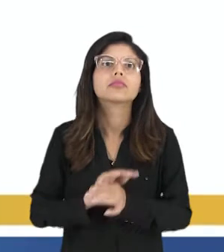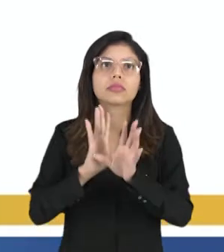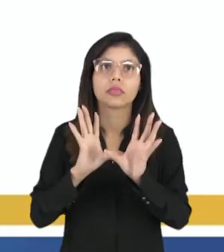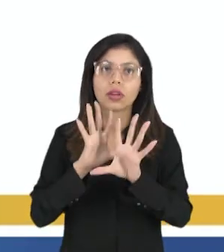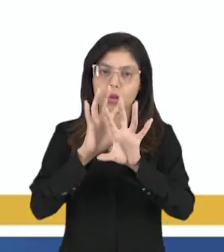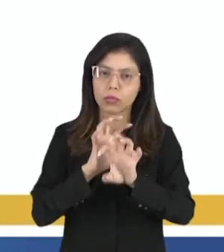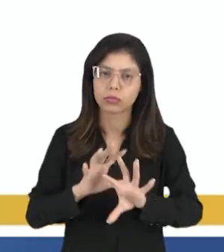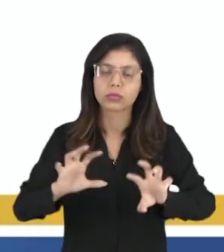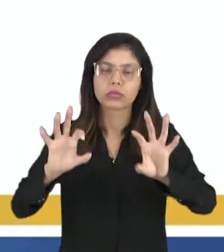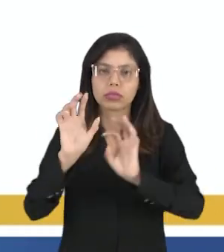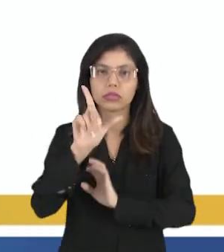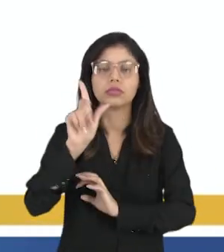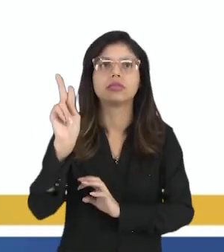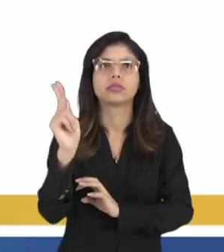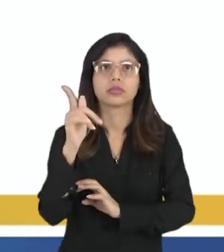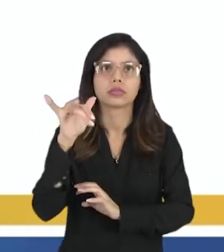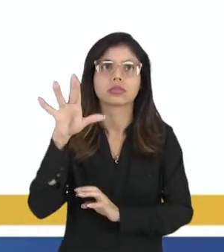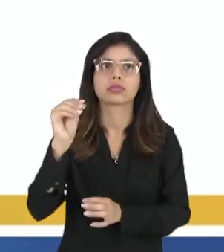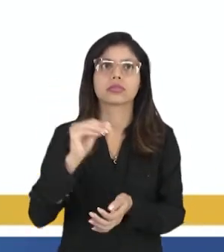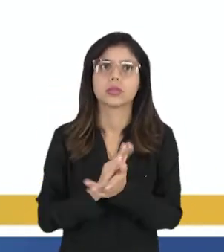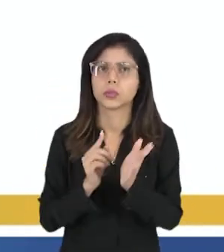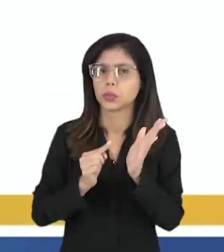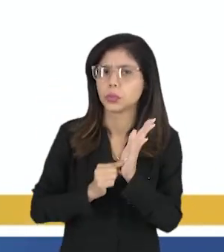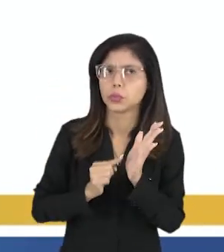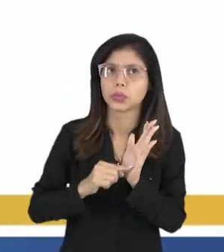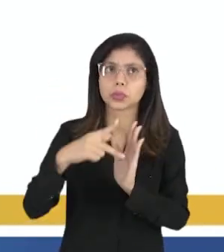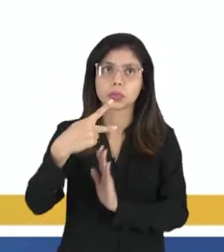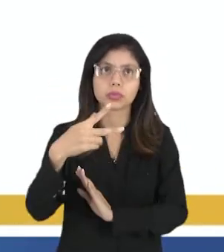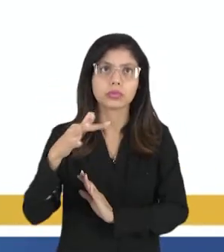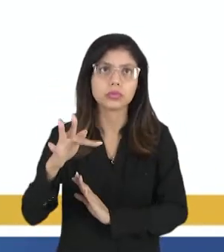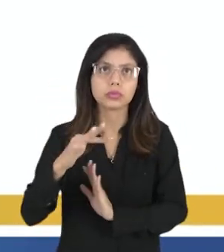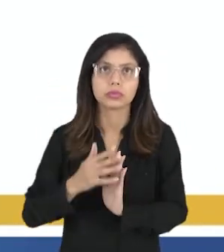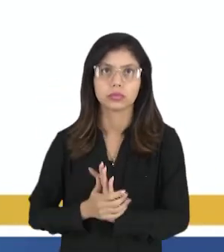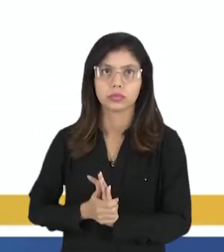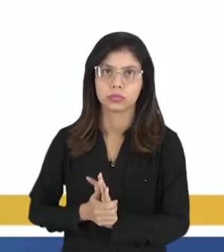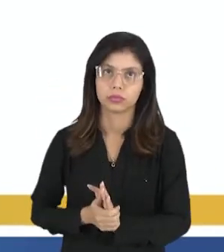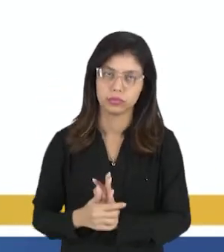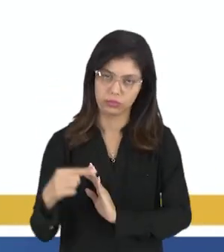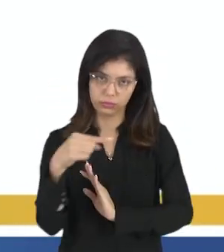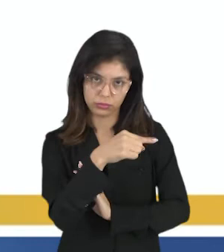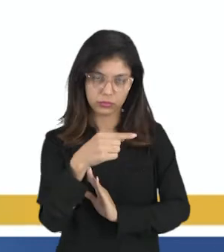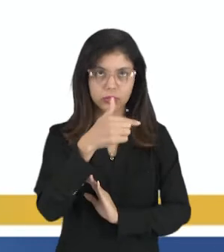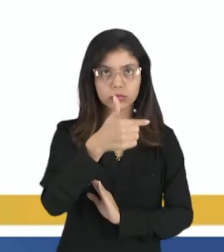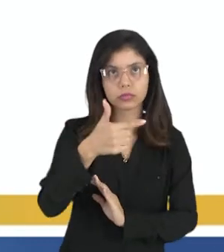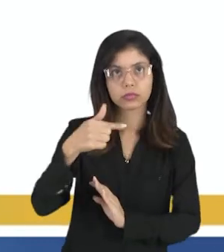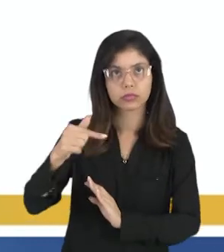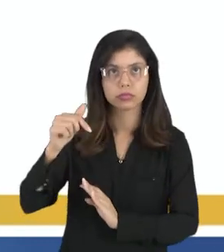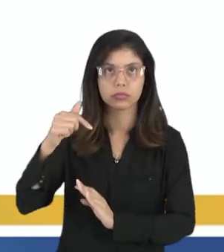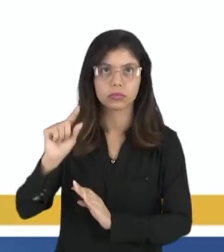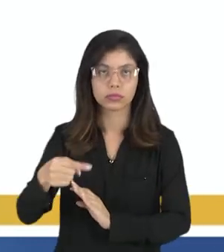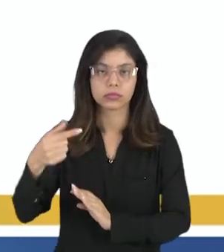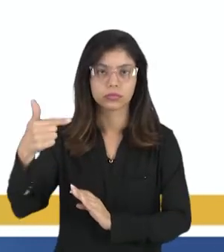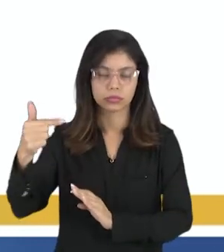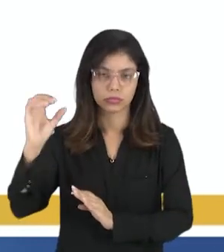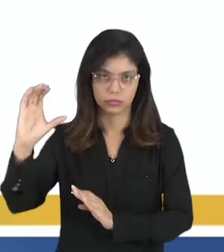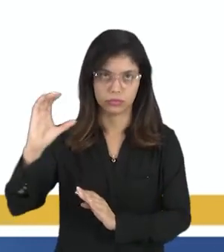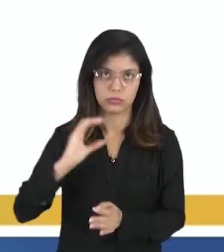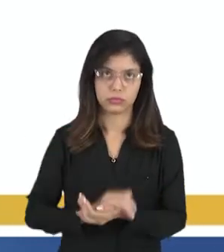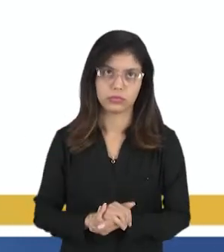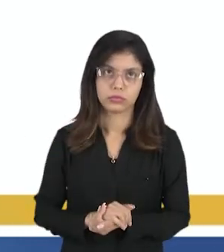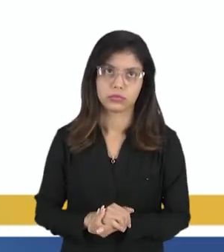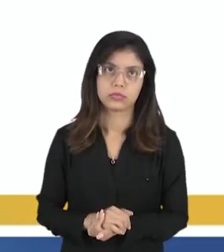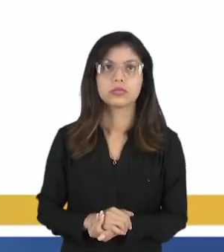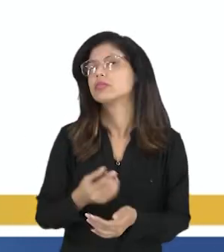hélio. Então, o ponto de fusão do gás hélio é menos 272,2 graus